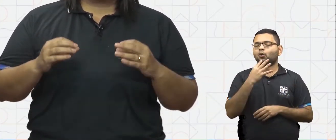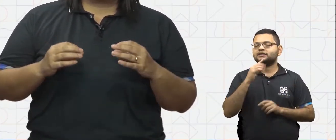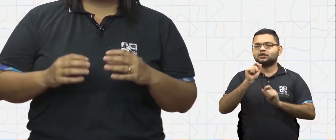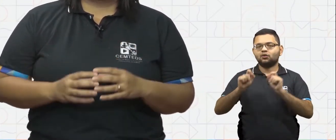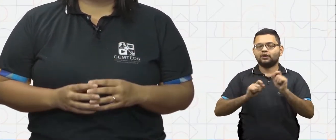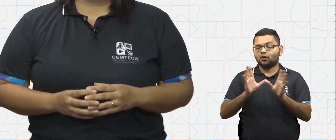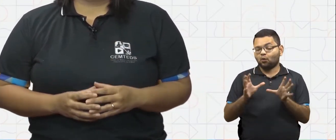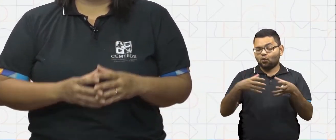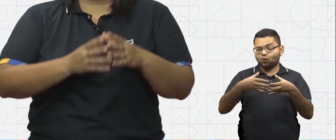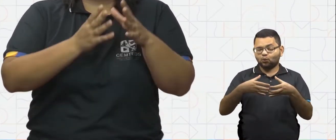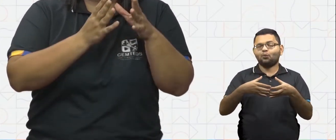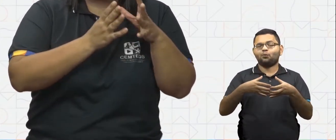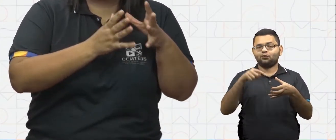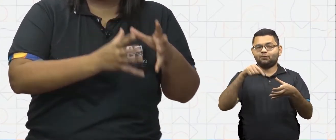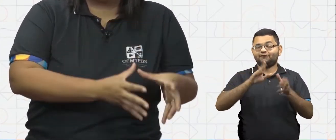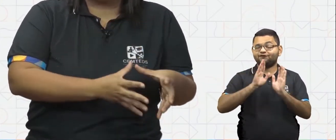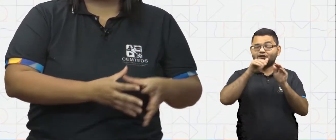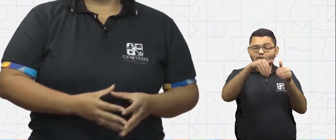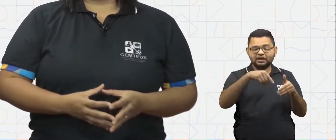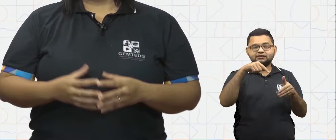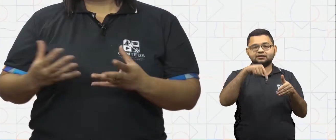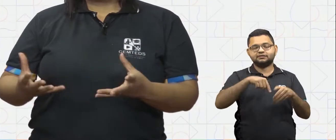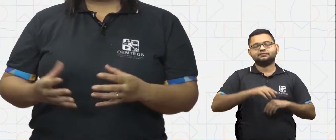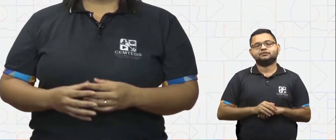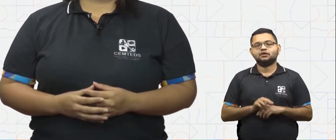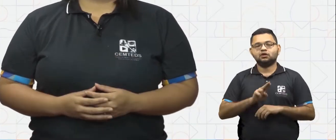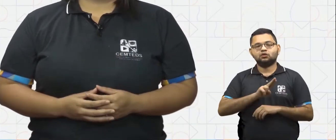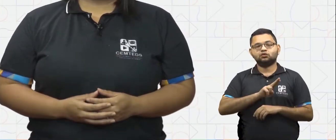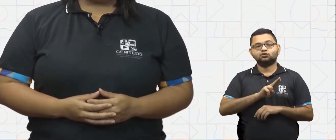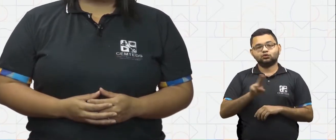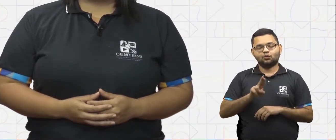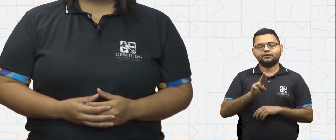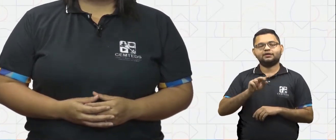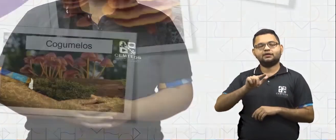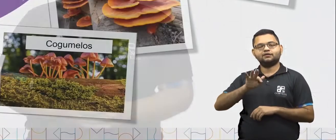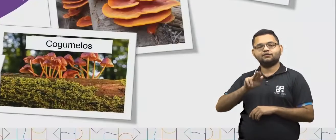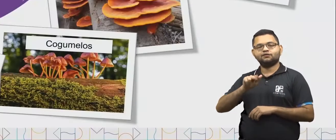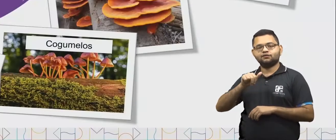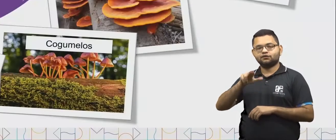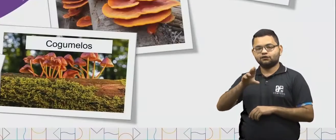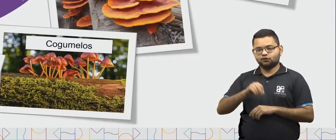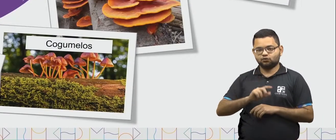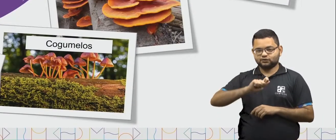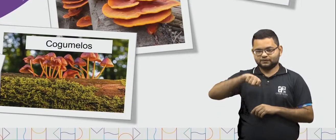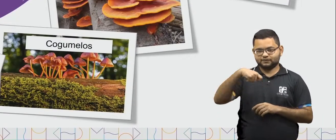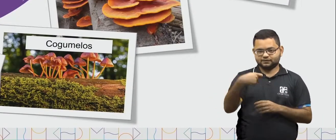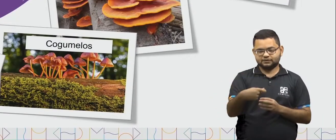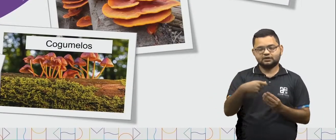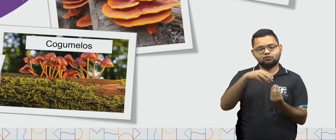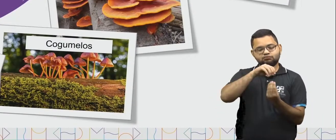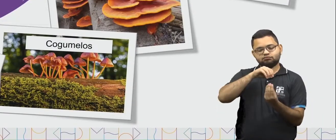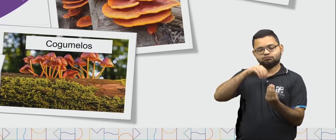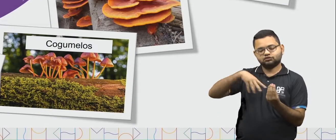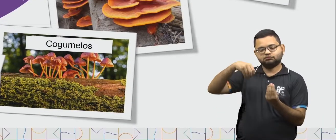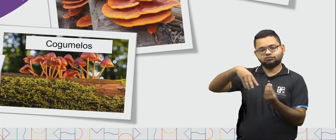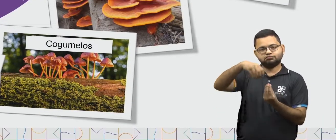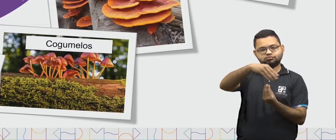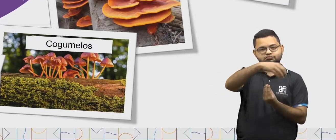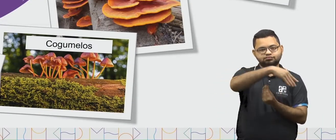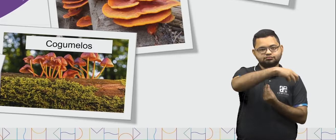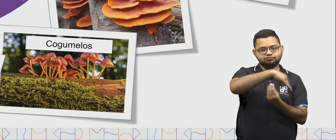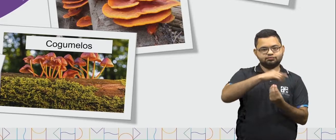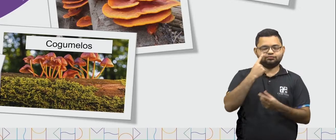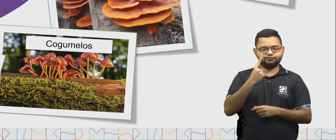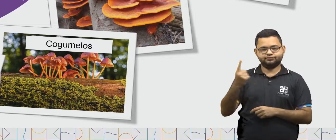um grupo de micro-organismos específico, chamados fungos. Os fungos são seres vivos que pertencem ao